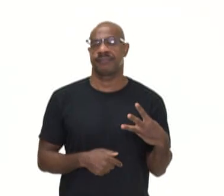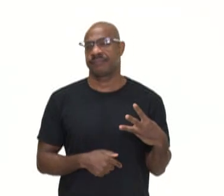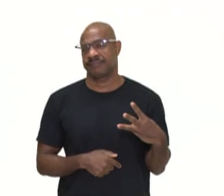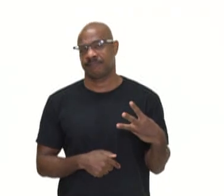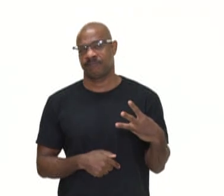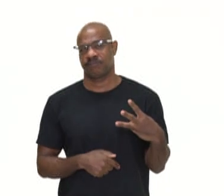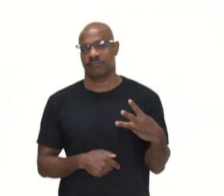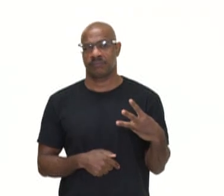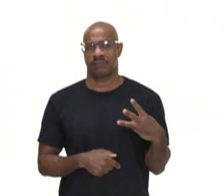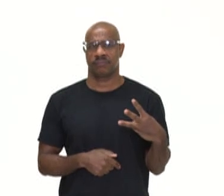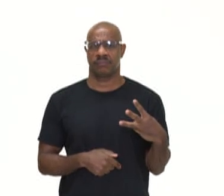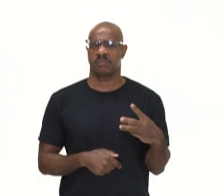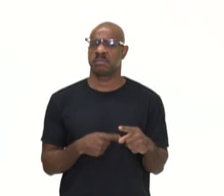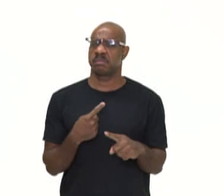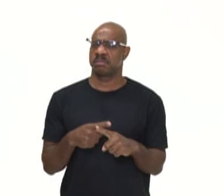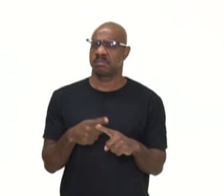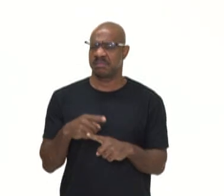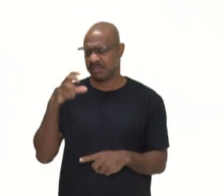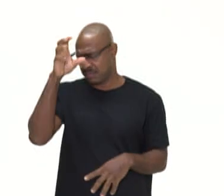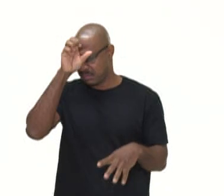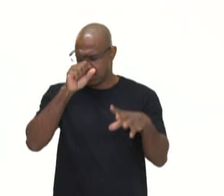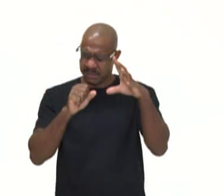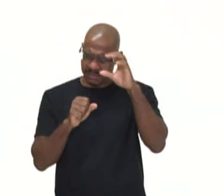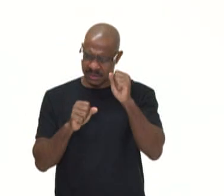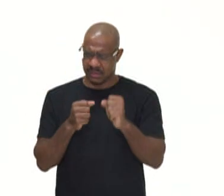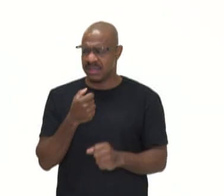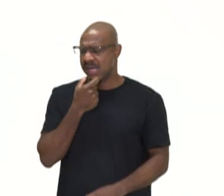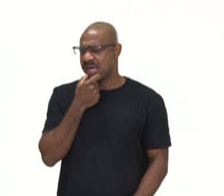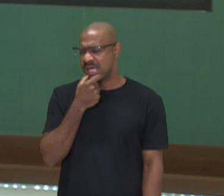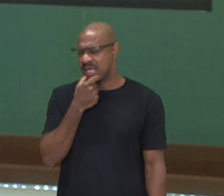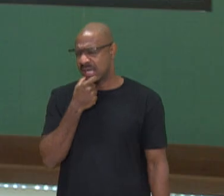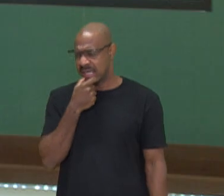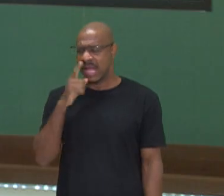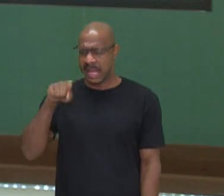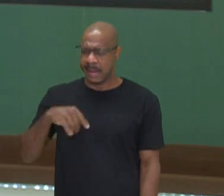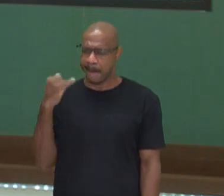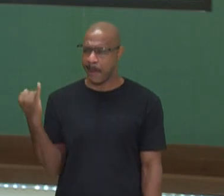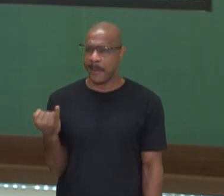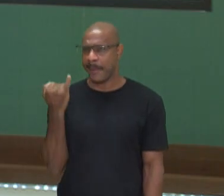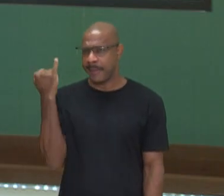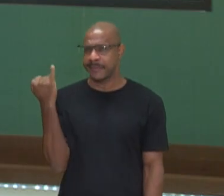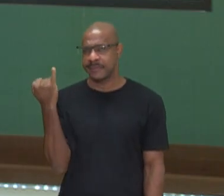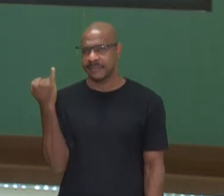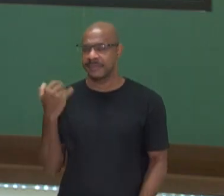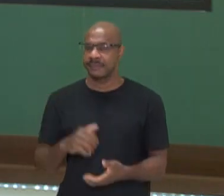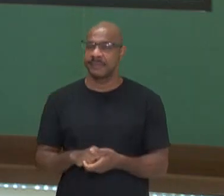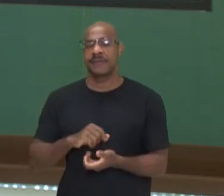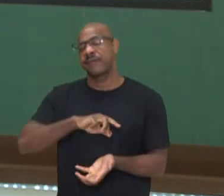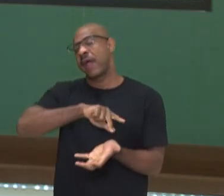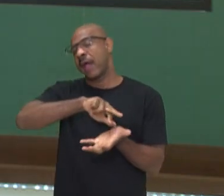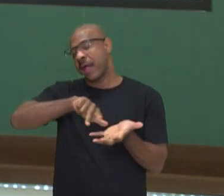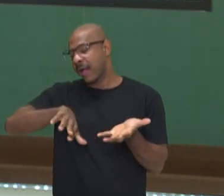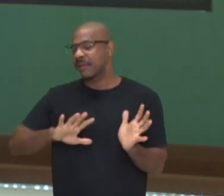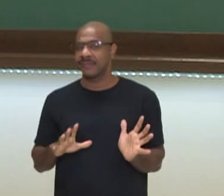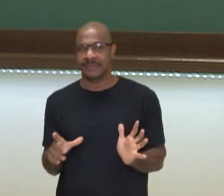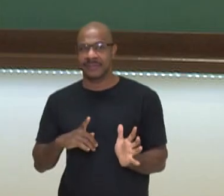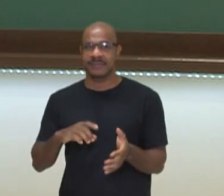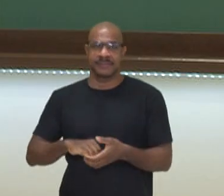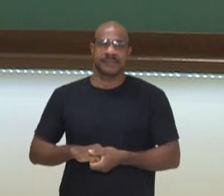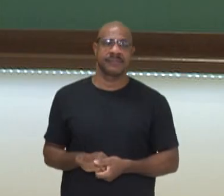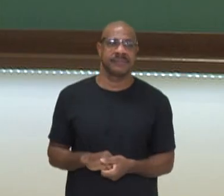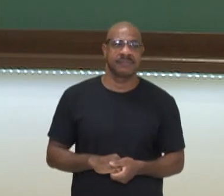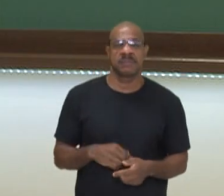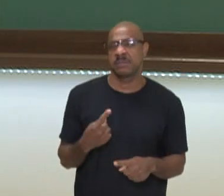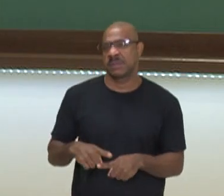important for you? Por que aprender inglês seria importante para você? Gente, existem muitos fatores. Não sei se vocês colocaram aí porque vocês